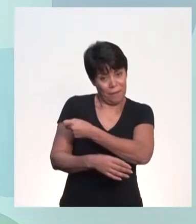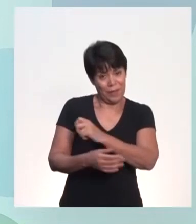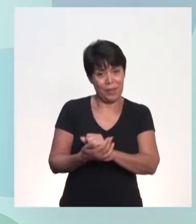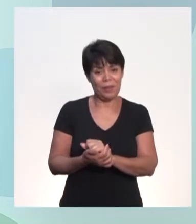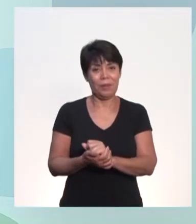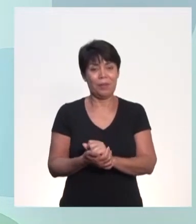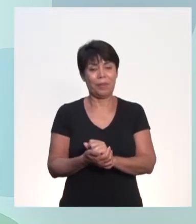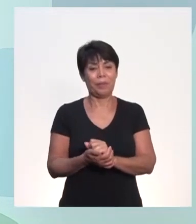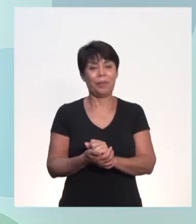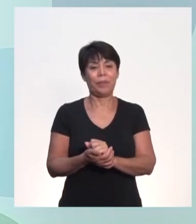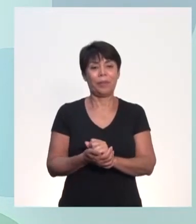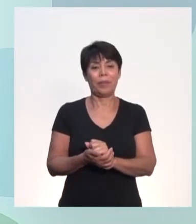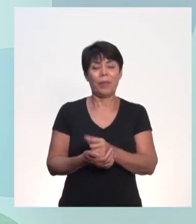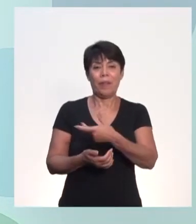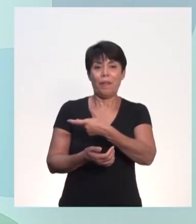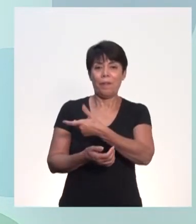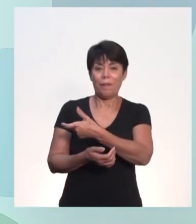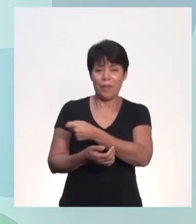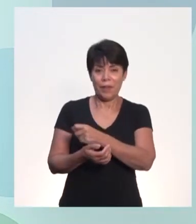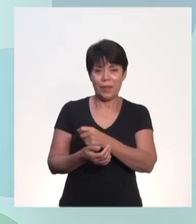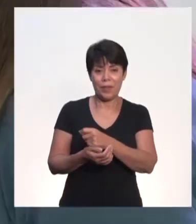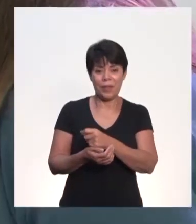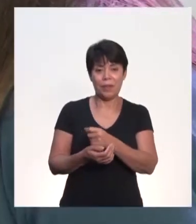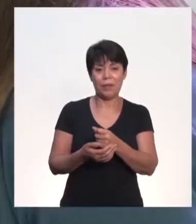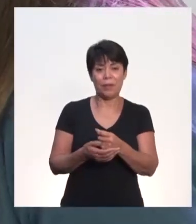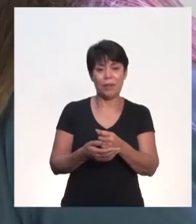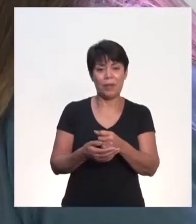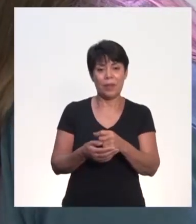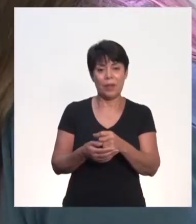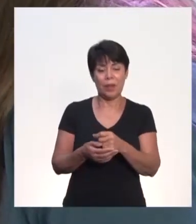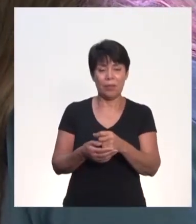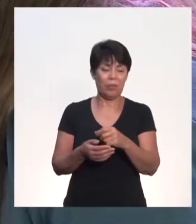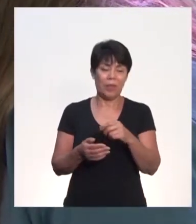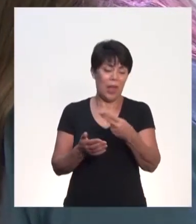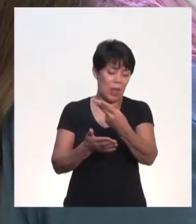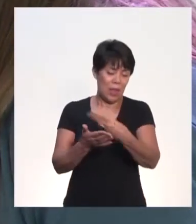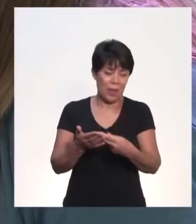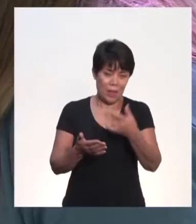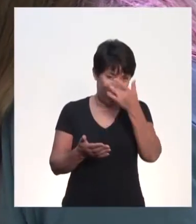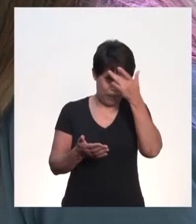vacina vai ser inoculada numa pessoinha